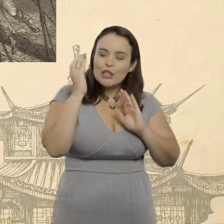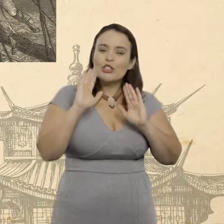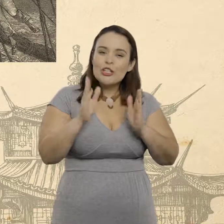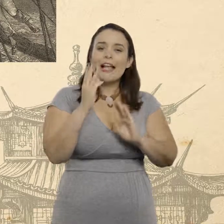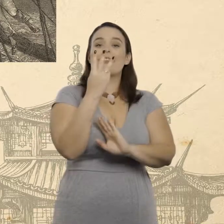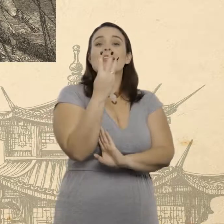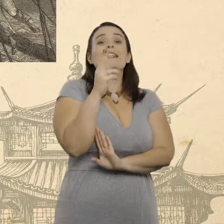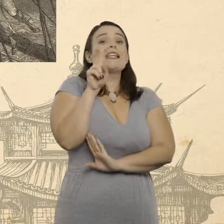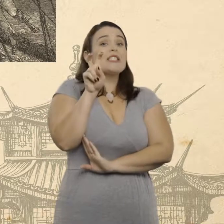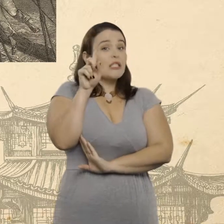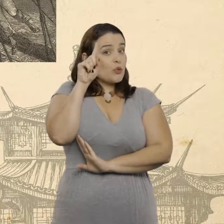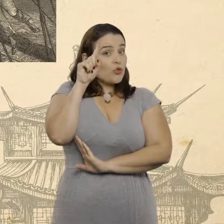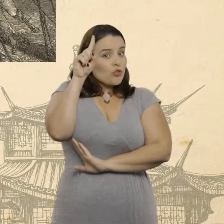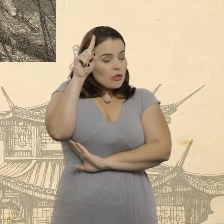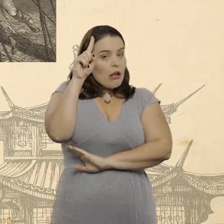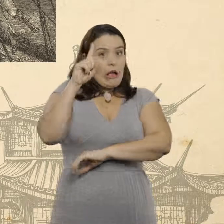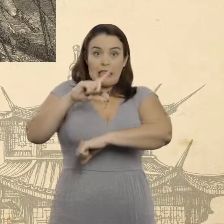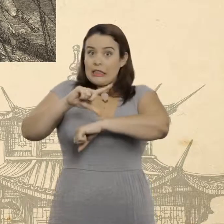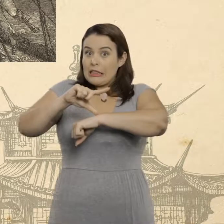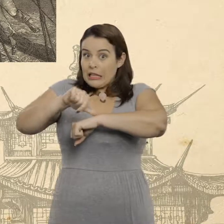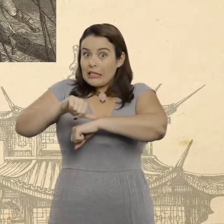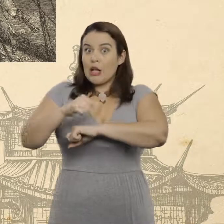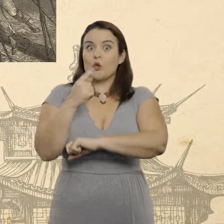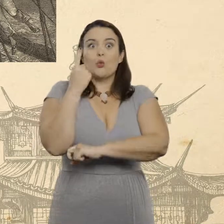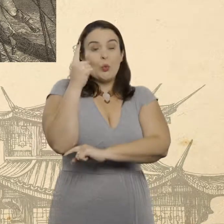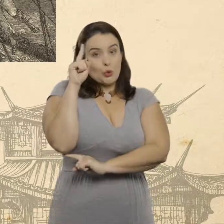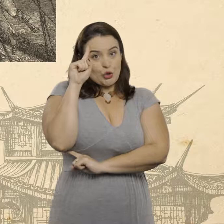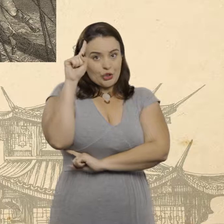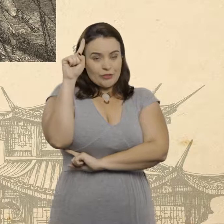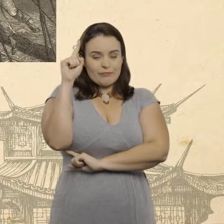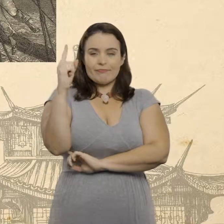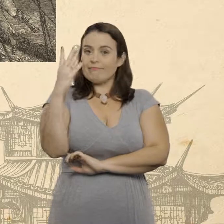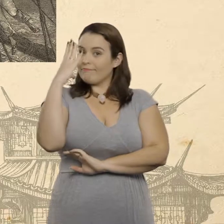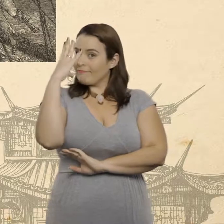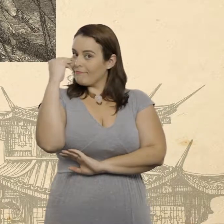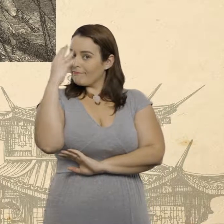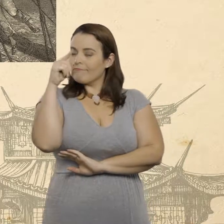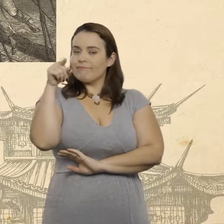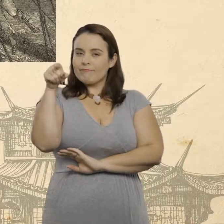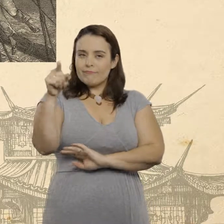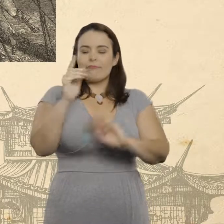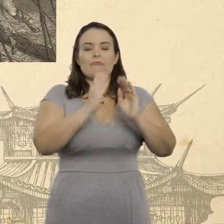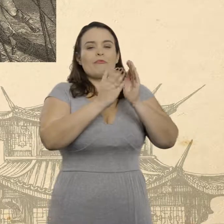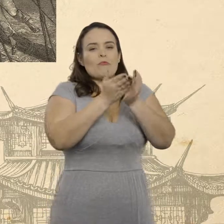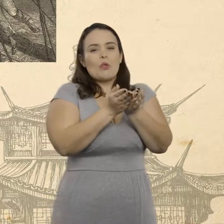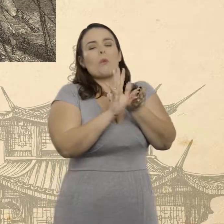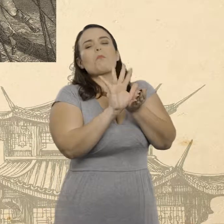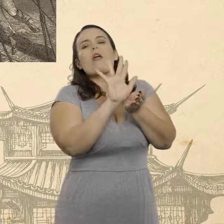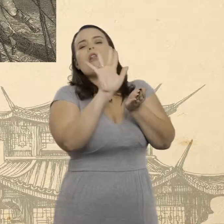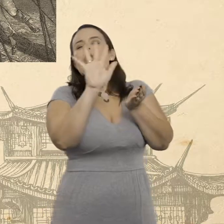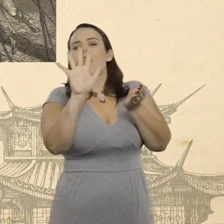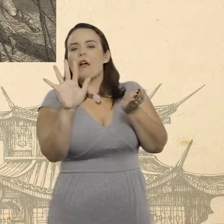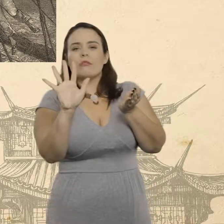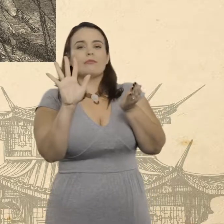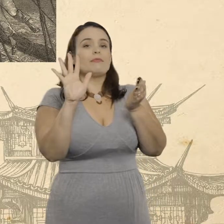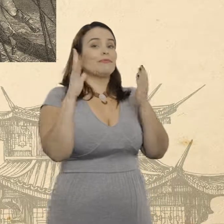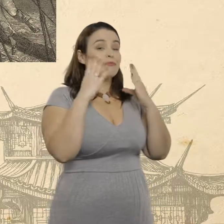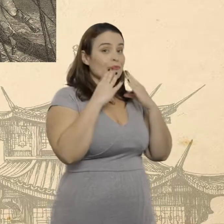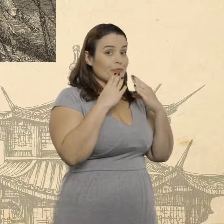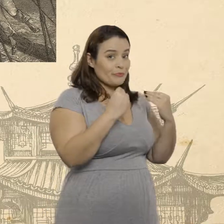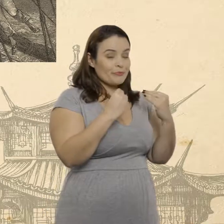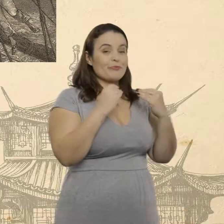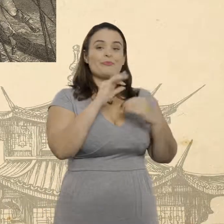durante 35 dias e estavam atrasados um dia. Em Hong Kong todos desembarcaram.